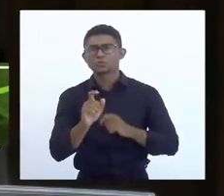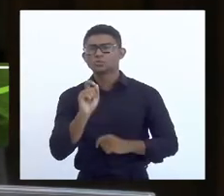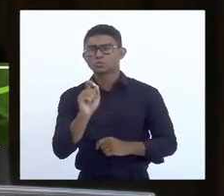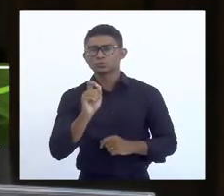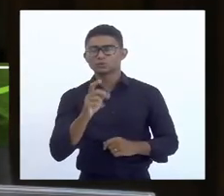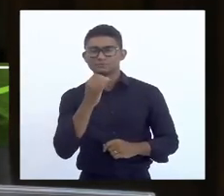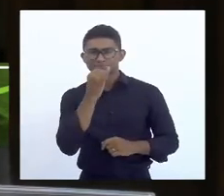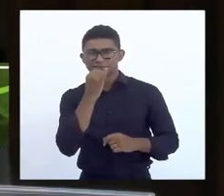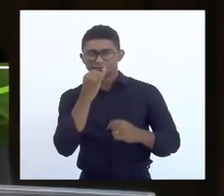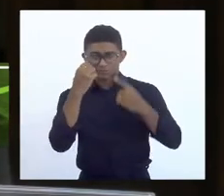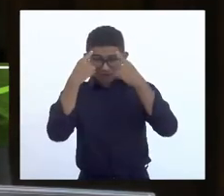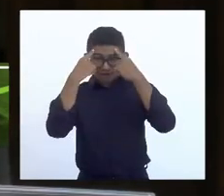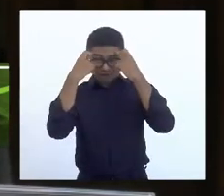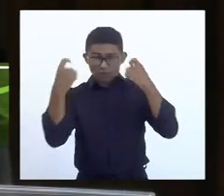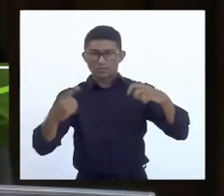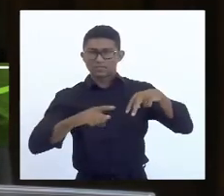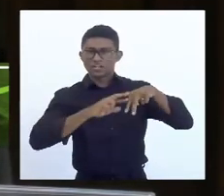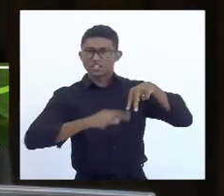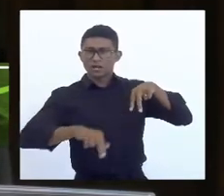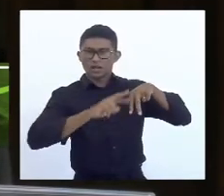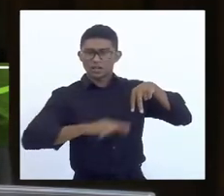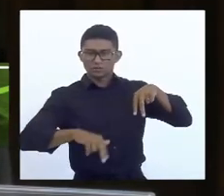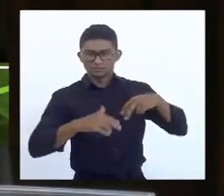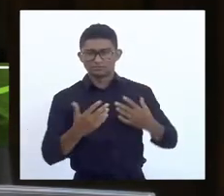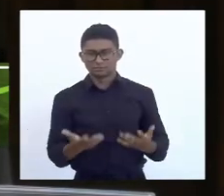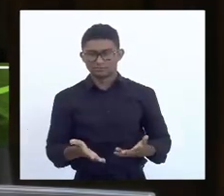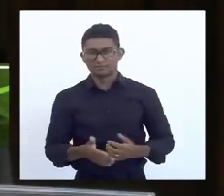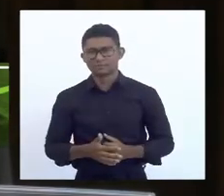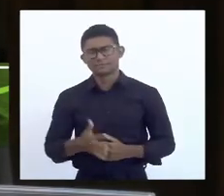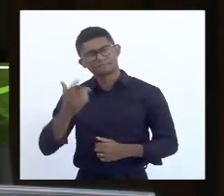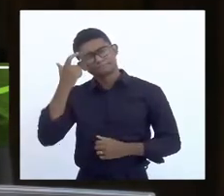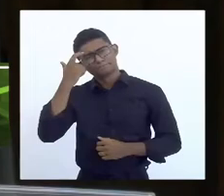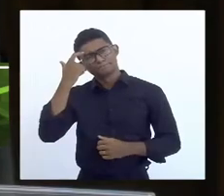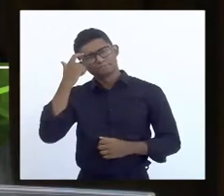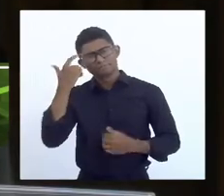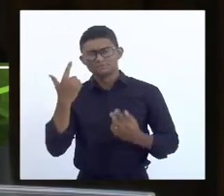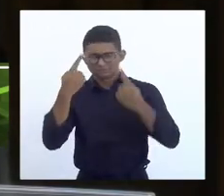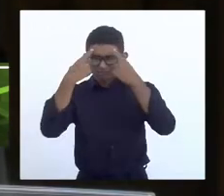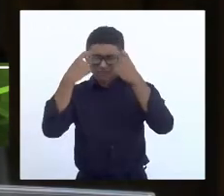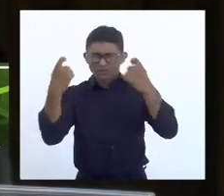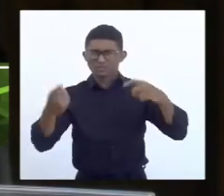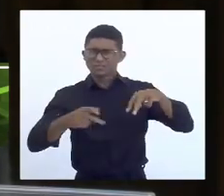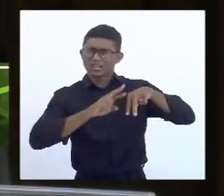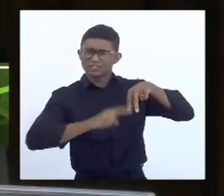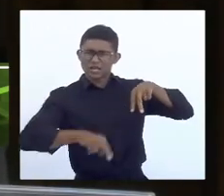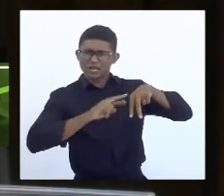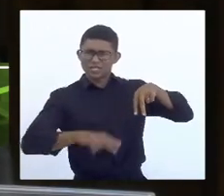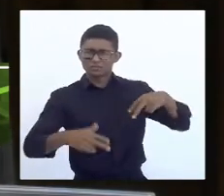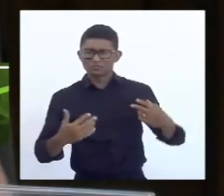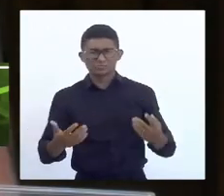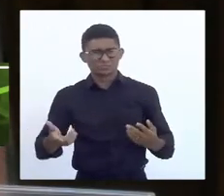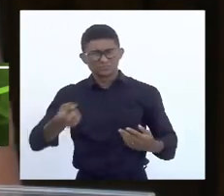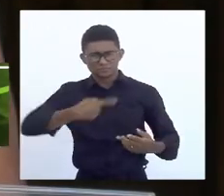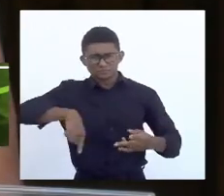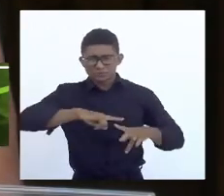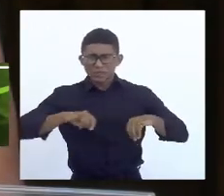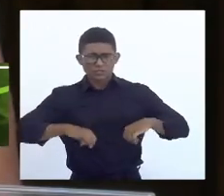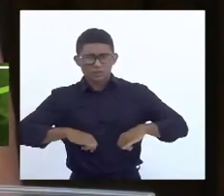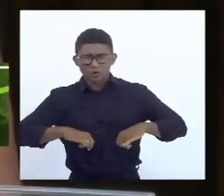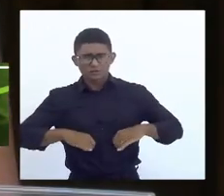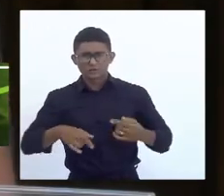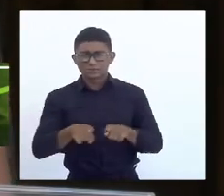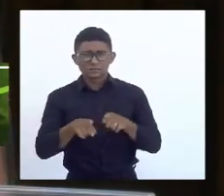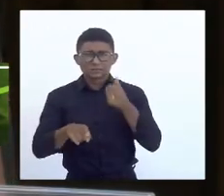de gênero. O negócio aqui é o que diferencia a violência de gênero que a gente sofre e que outras mulheres